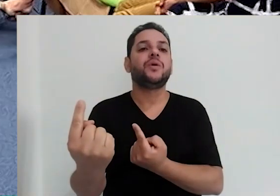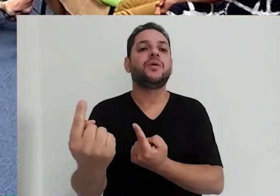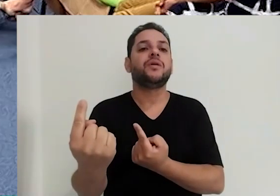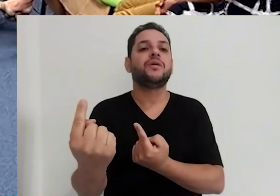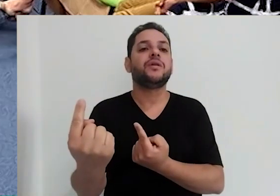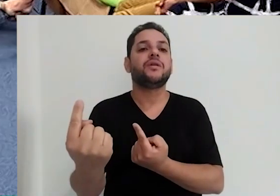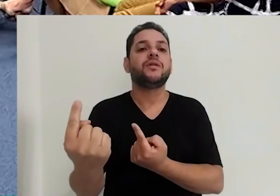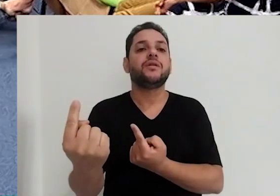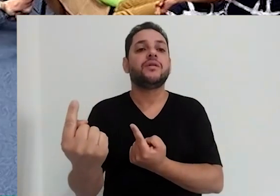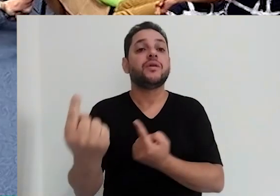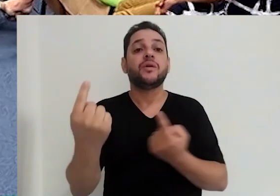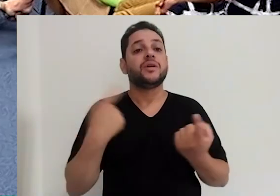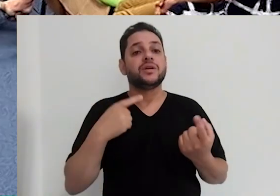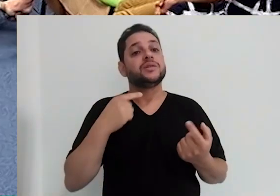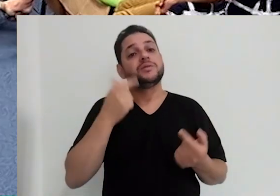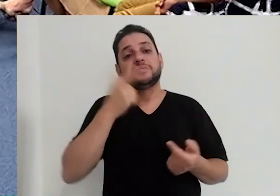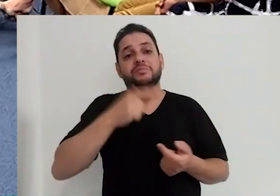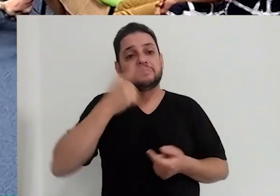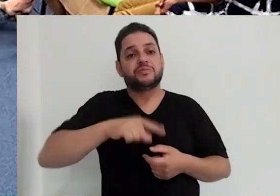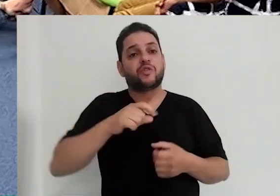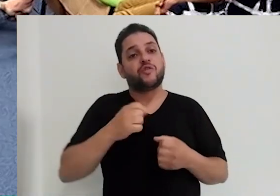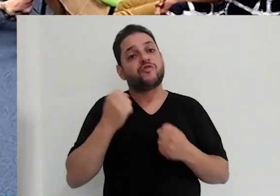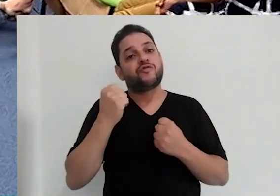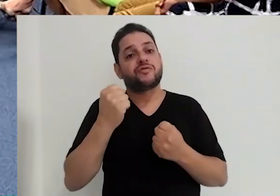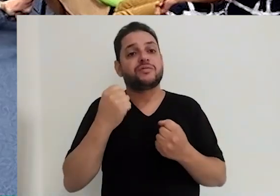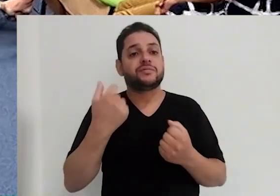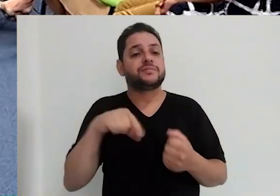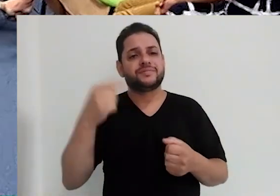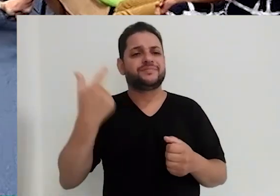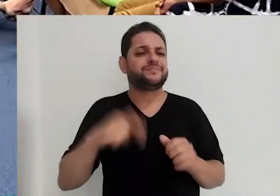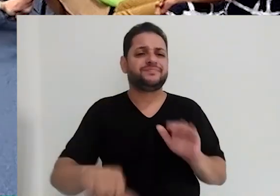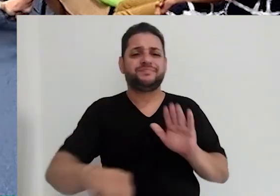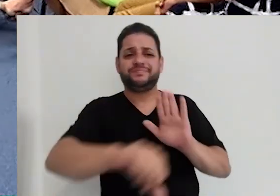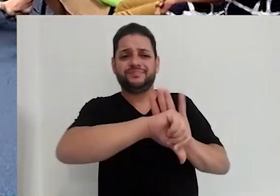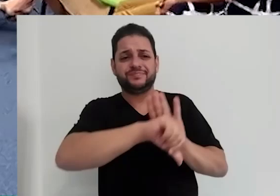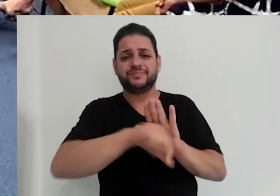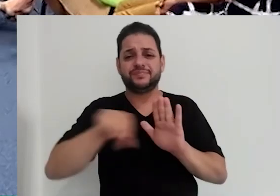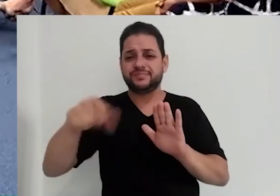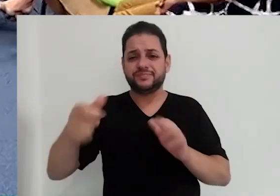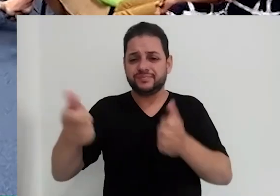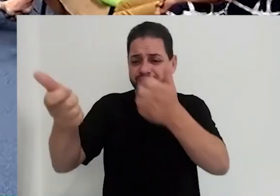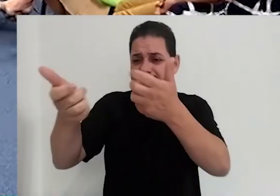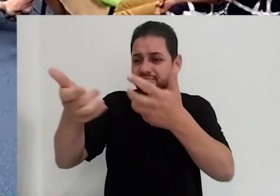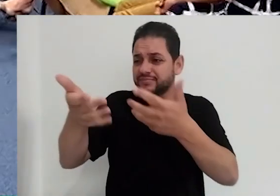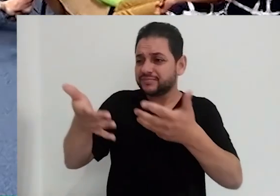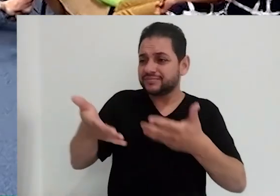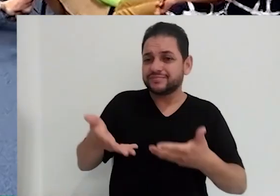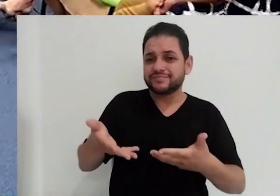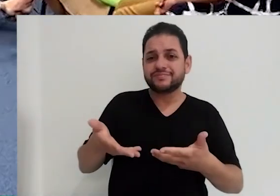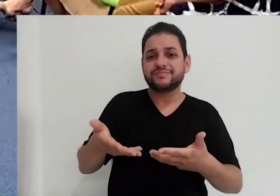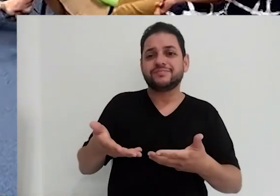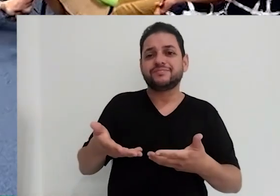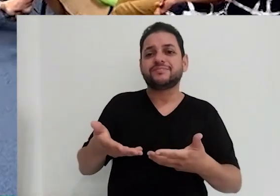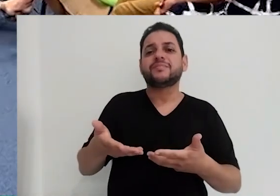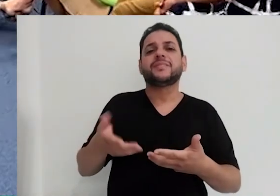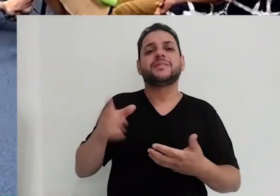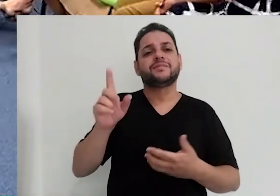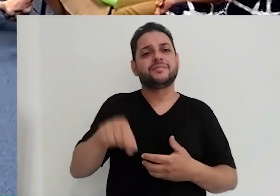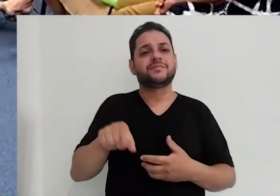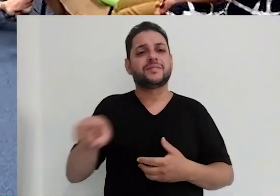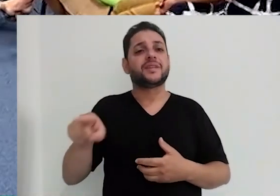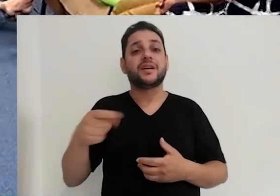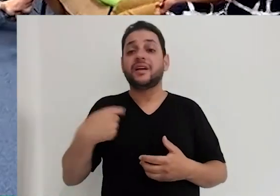depois daquele crime óbvio né você imagina uma coisa daquelas então quando ele me disse isso eu falei cara é isso sabe é isso Quem Sou